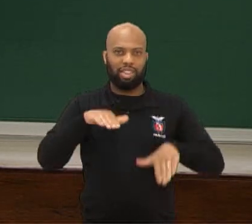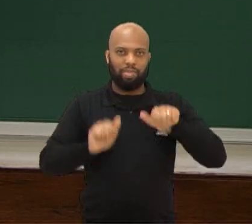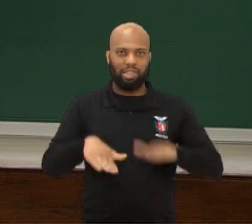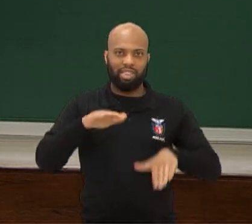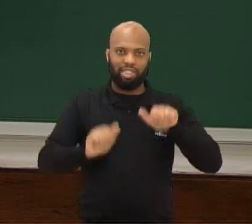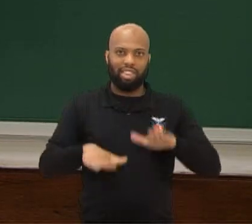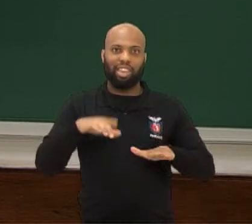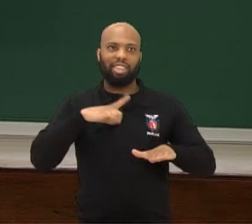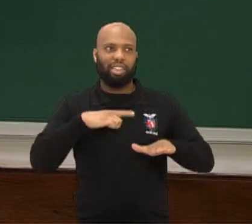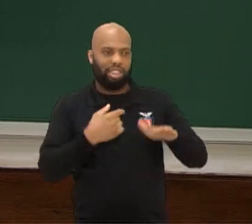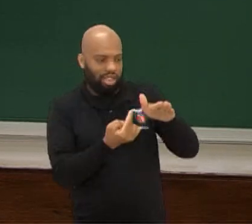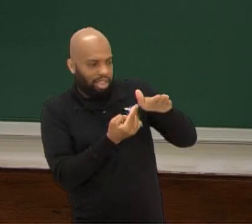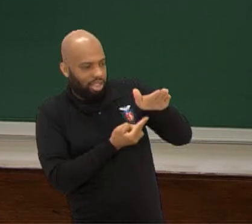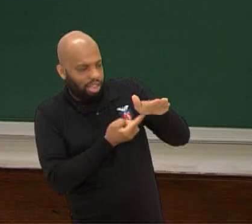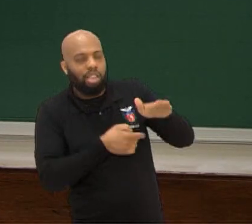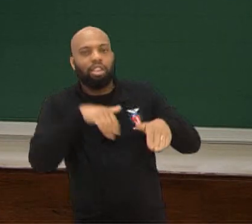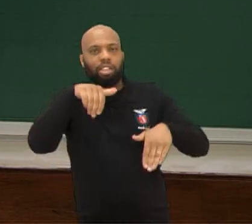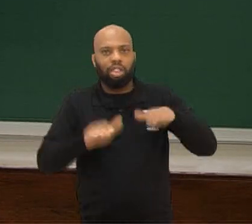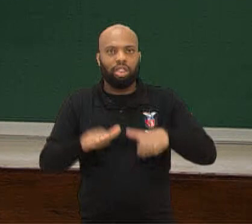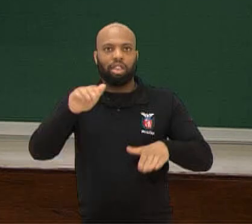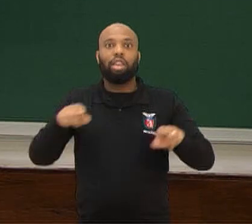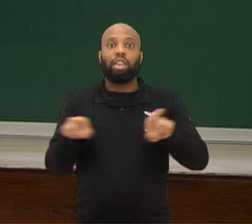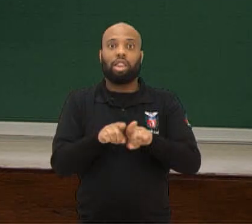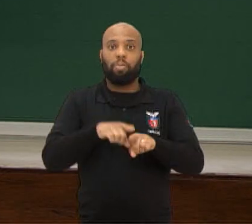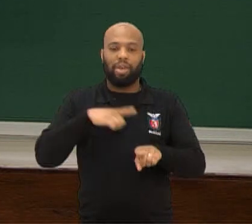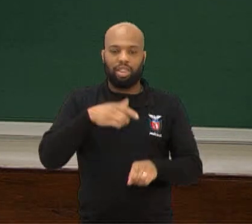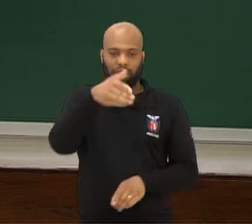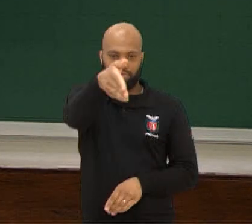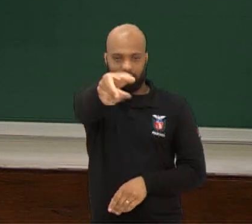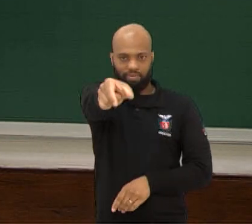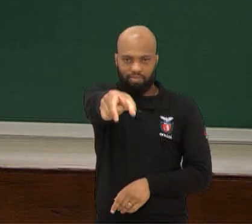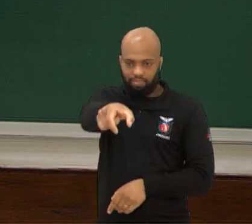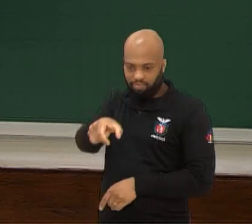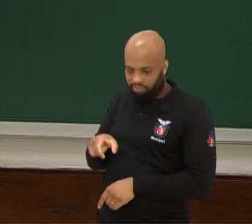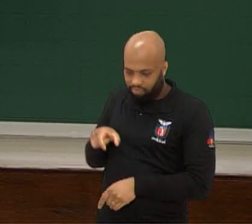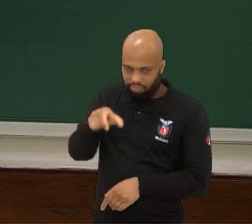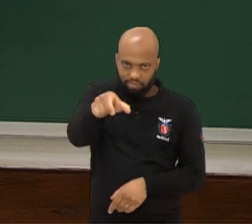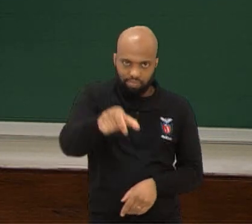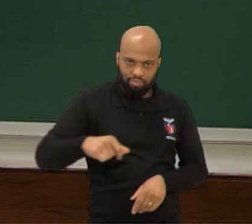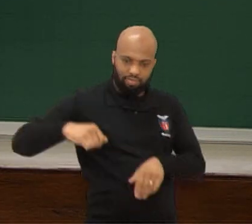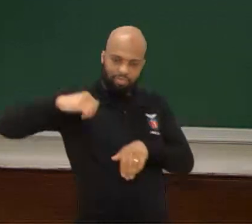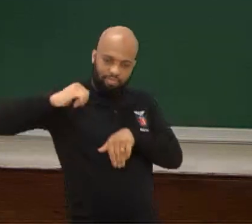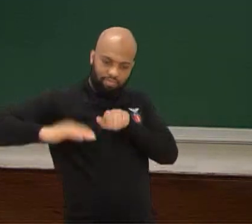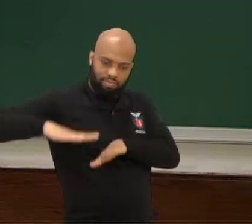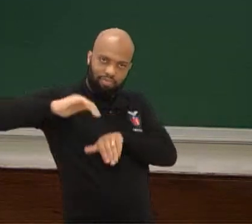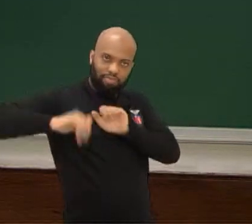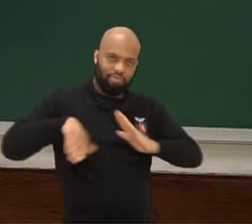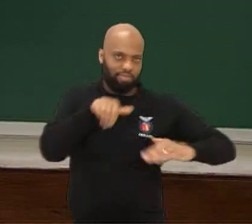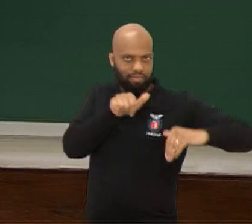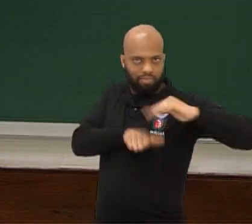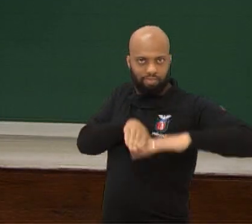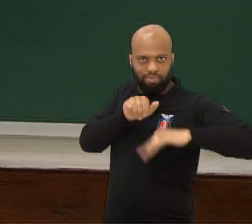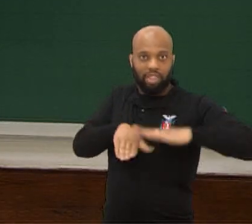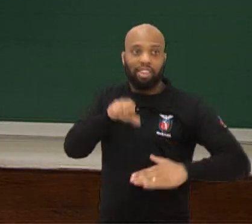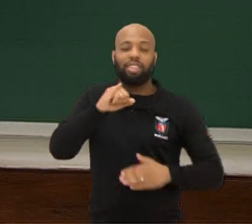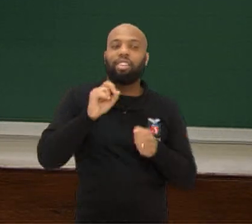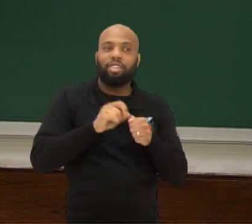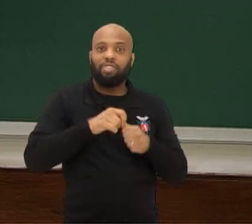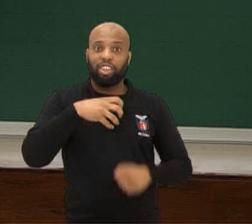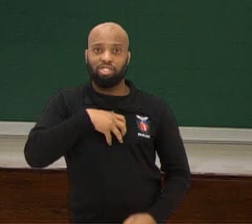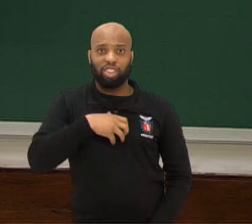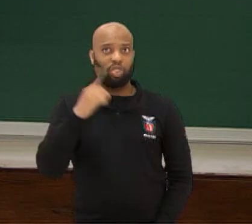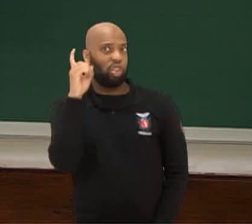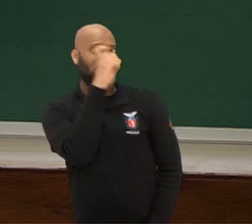lança no meio ali, e aí fica um em cada ponta da lança e vão realizando passos. Aquele que realizar os passos com